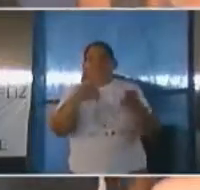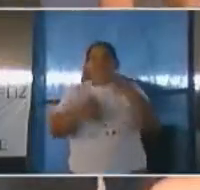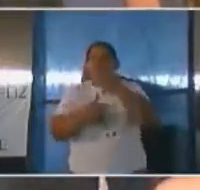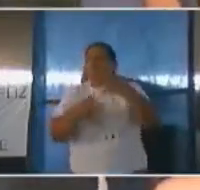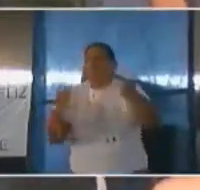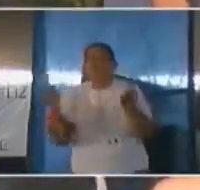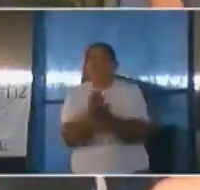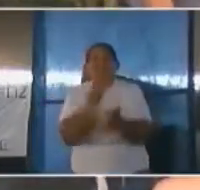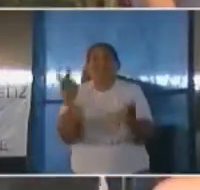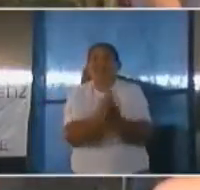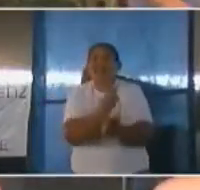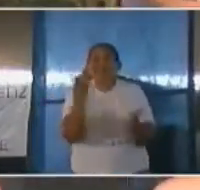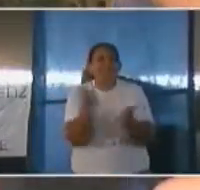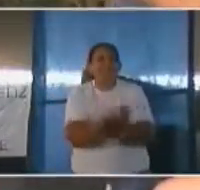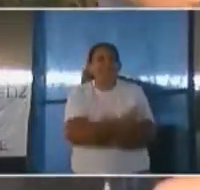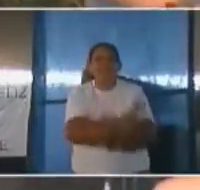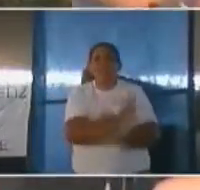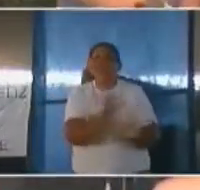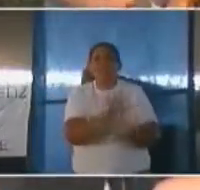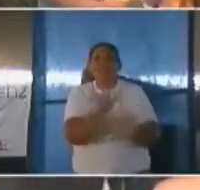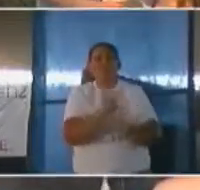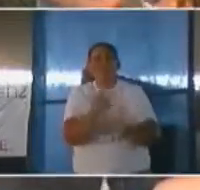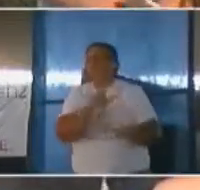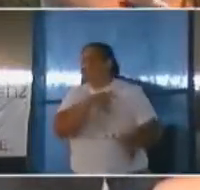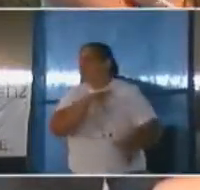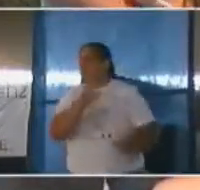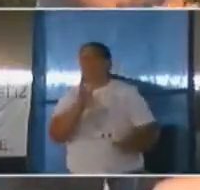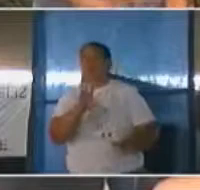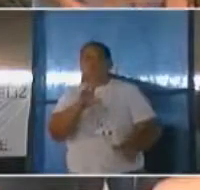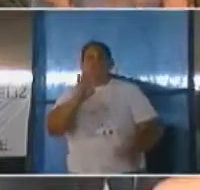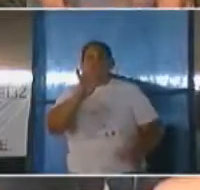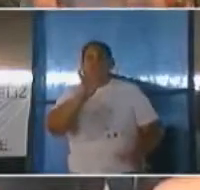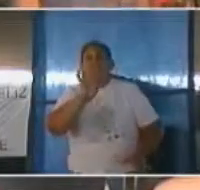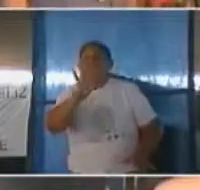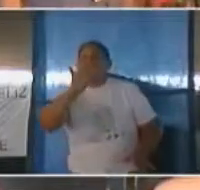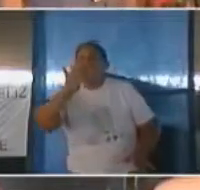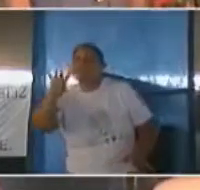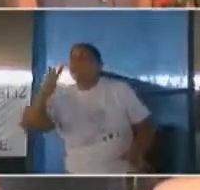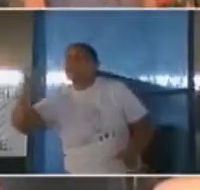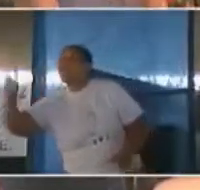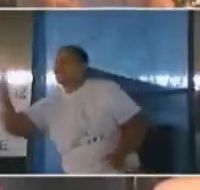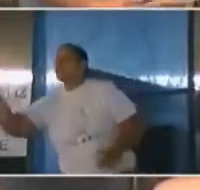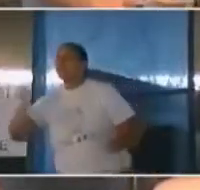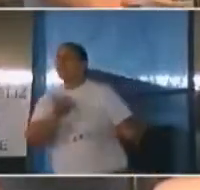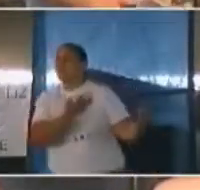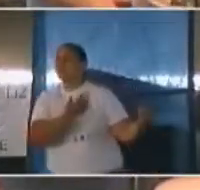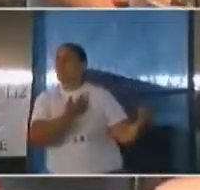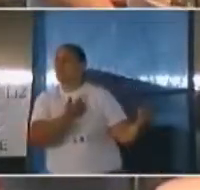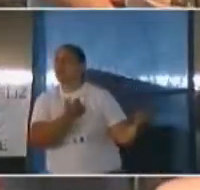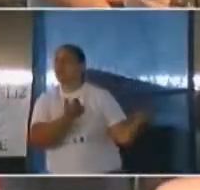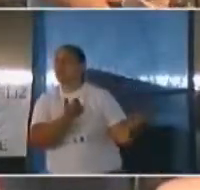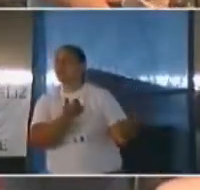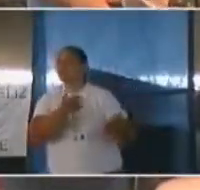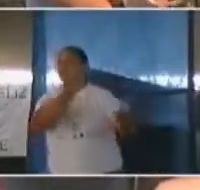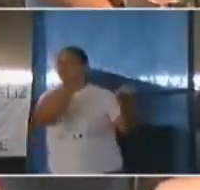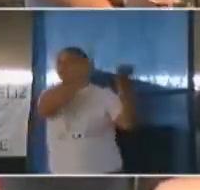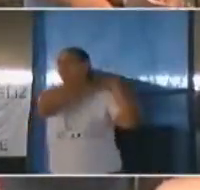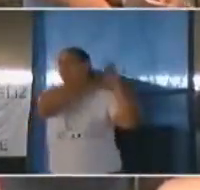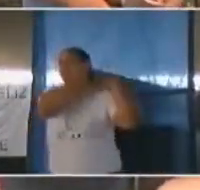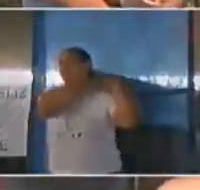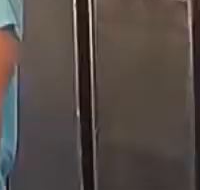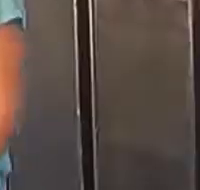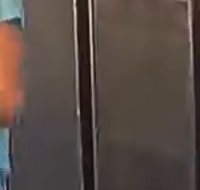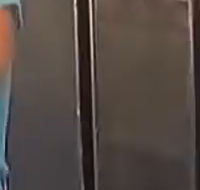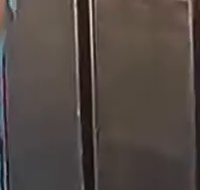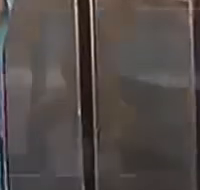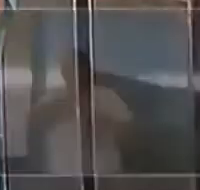formação, muitas vezes nas gerações de antes. Cada jovem é responsável pela sua formação, não só pela milhões de informações